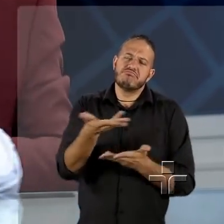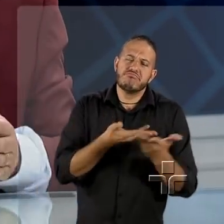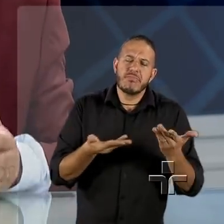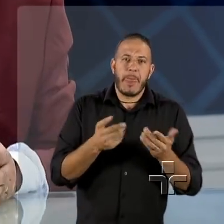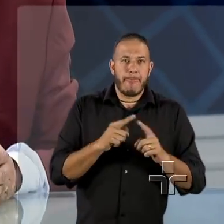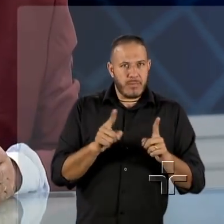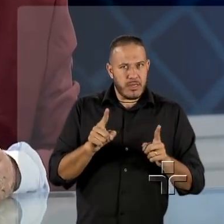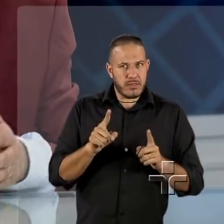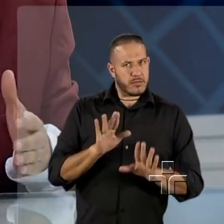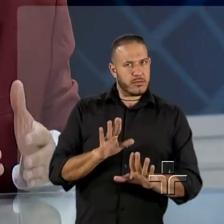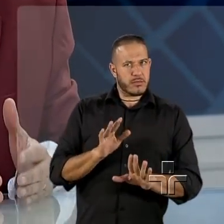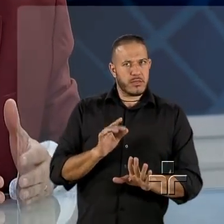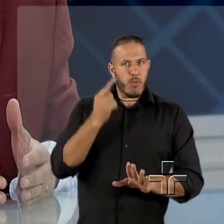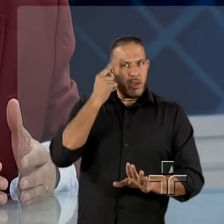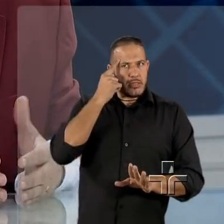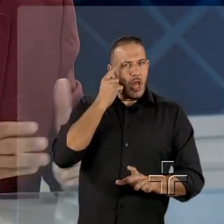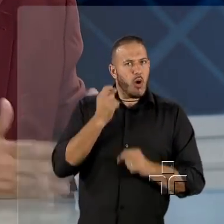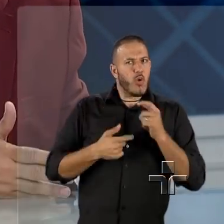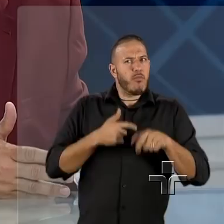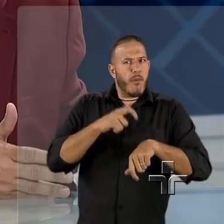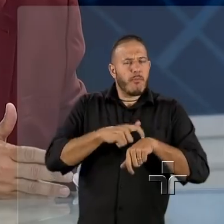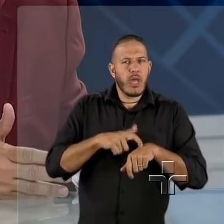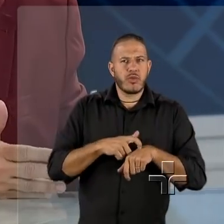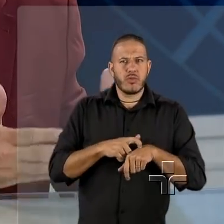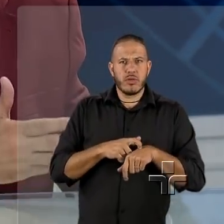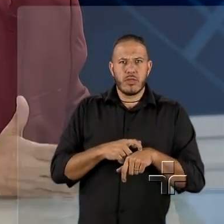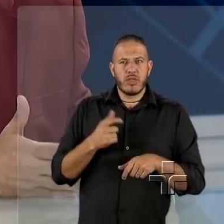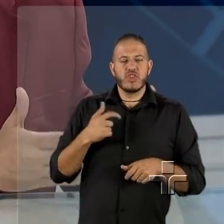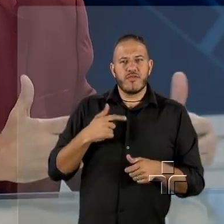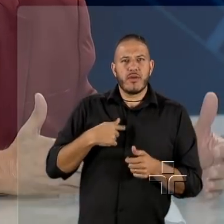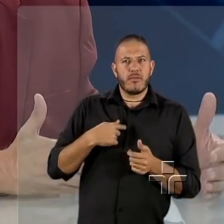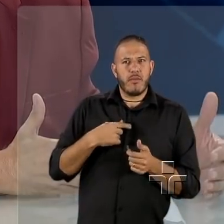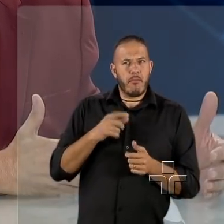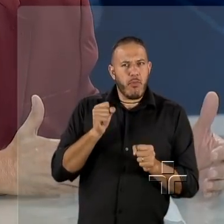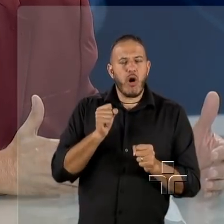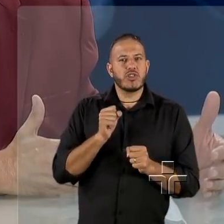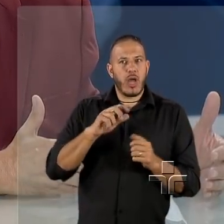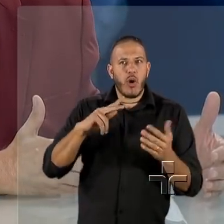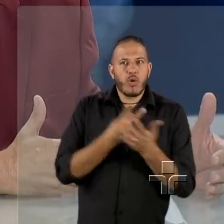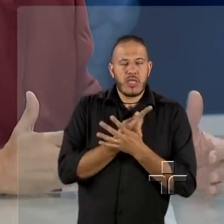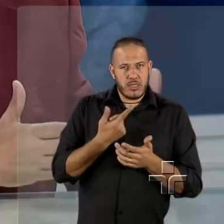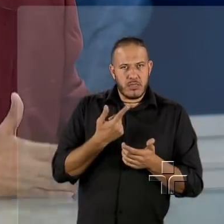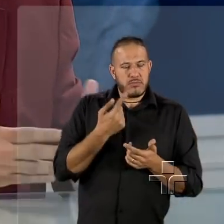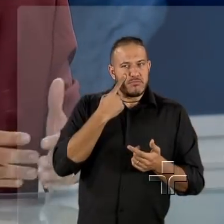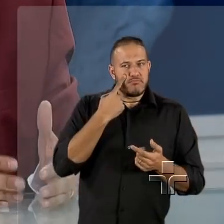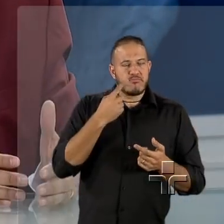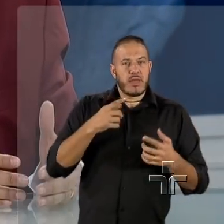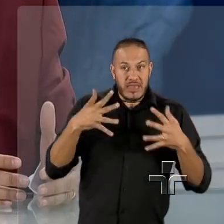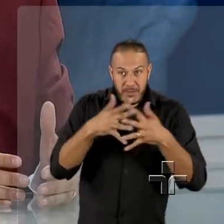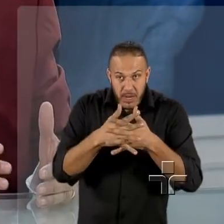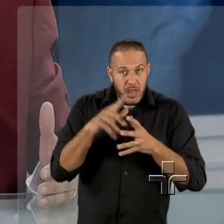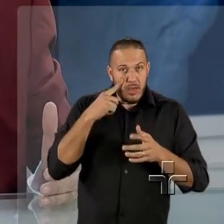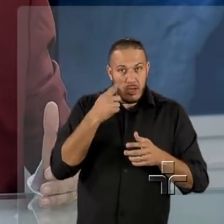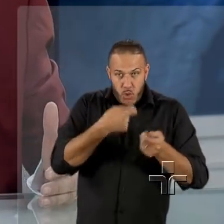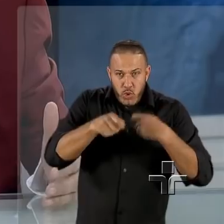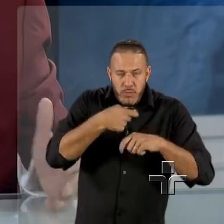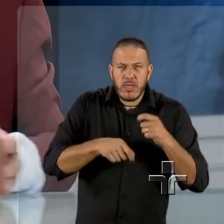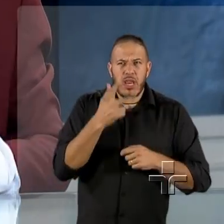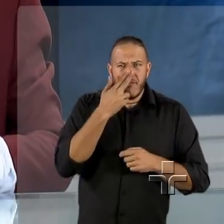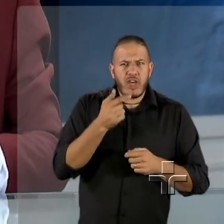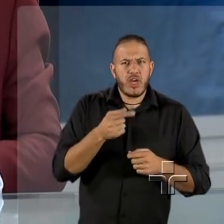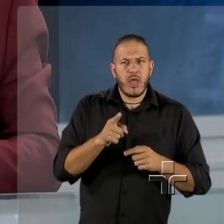O documento será enviado à Embaixada dos Estados Unidos no Brasil e ao Congresso norte-americano.